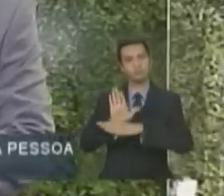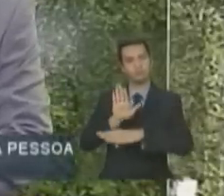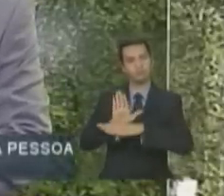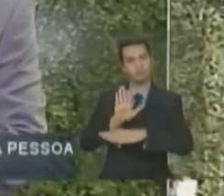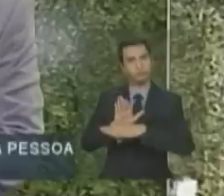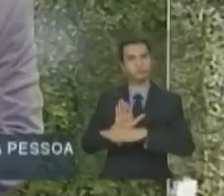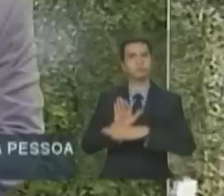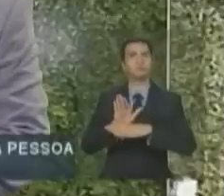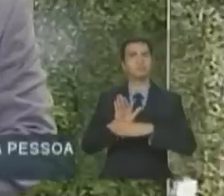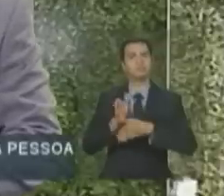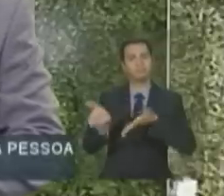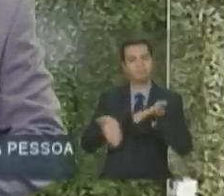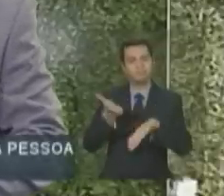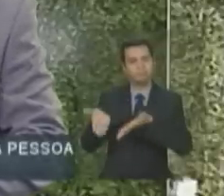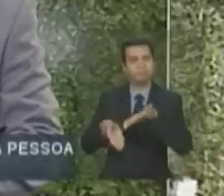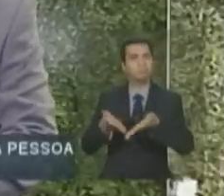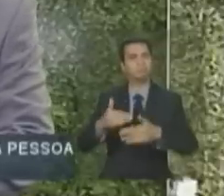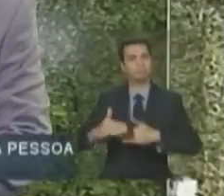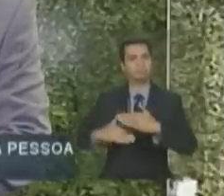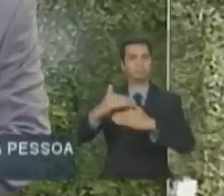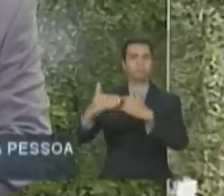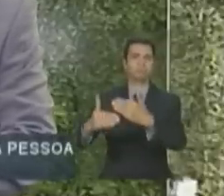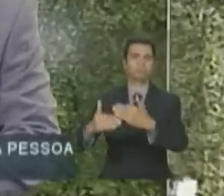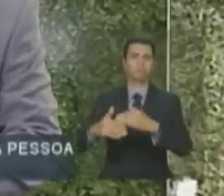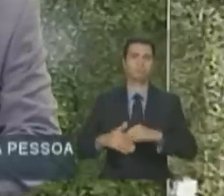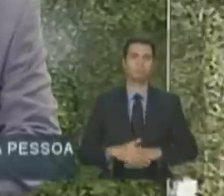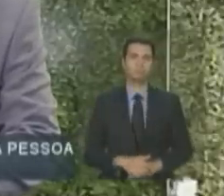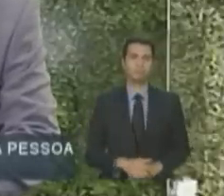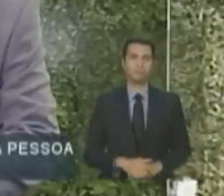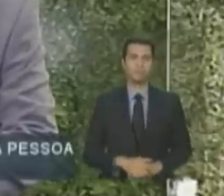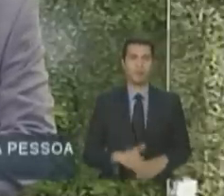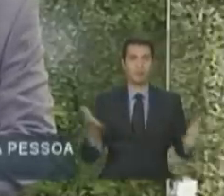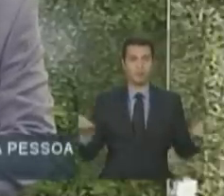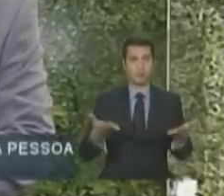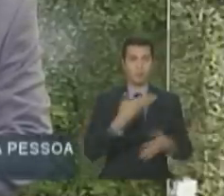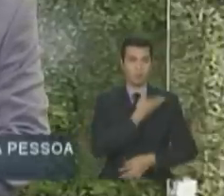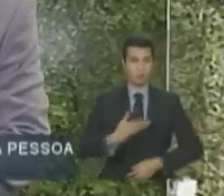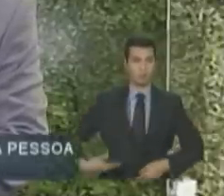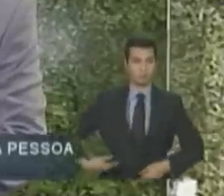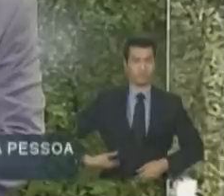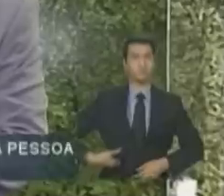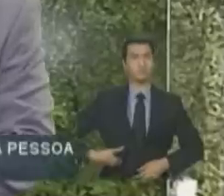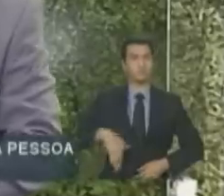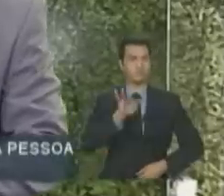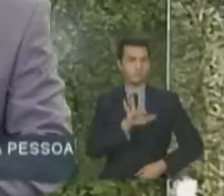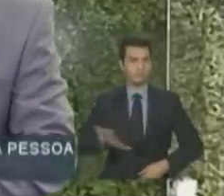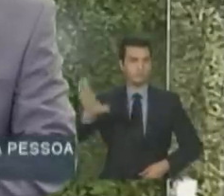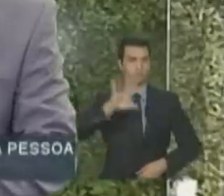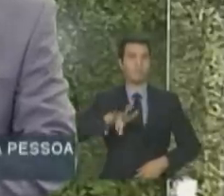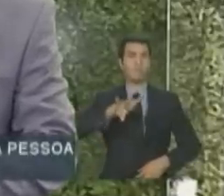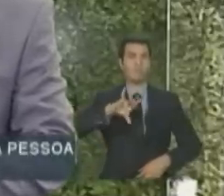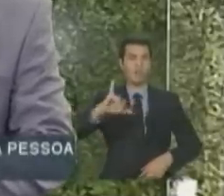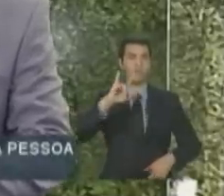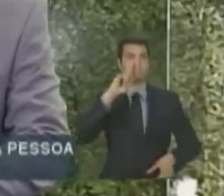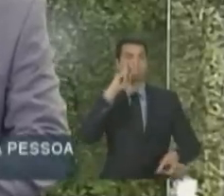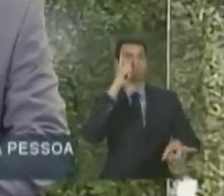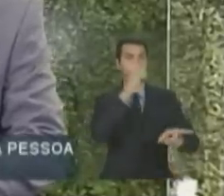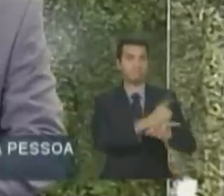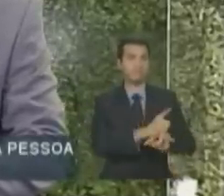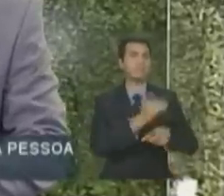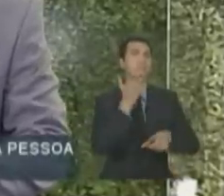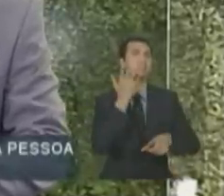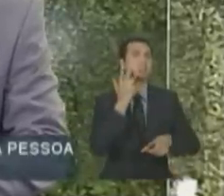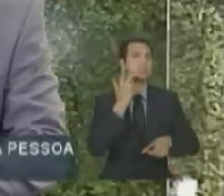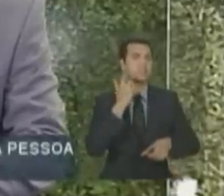Então, aqui nós teremos, o governo não vai somente identificar, ele vai identificar e, após essa criança identificada,